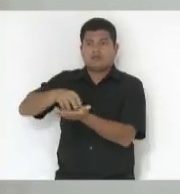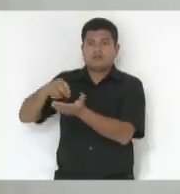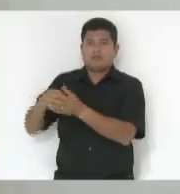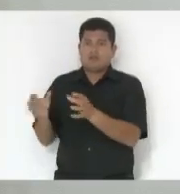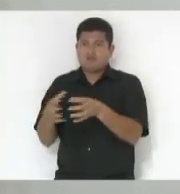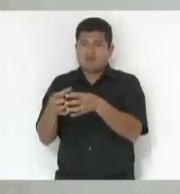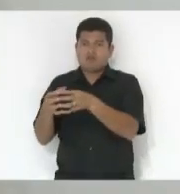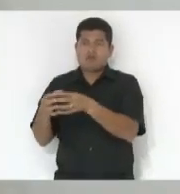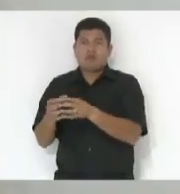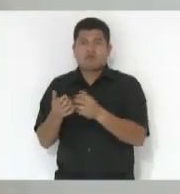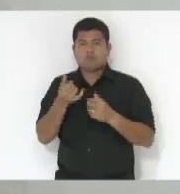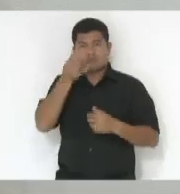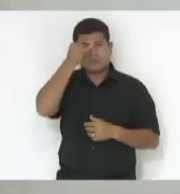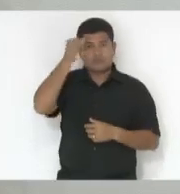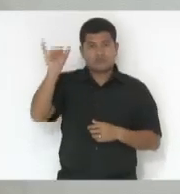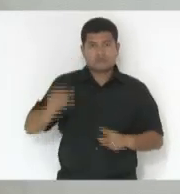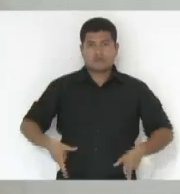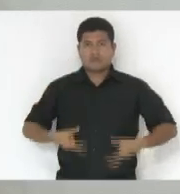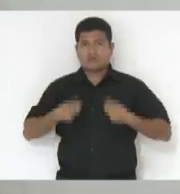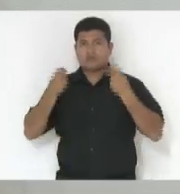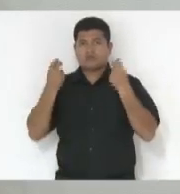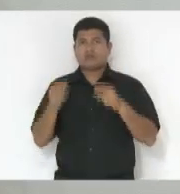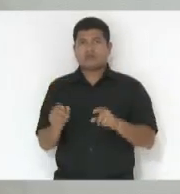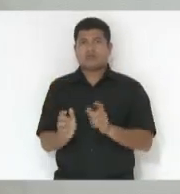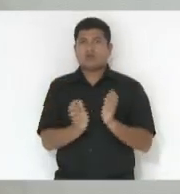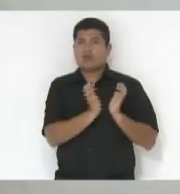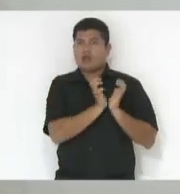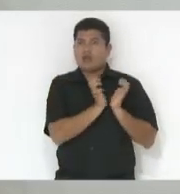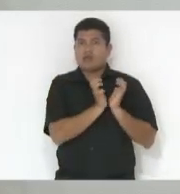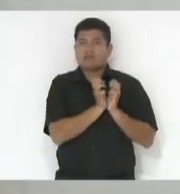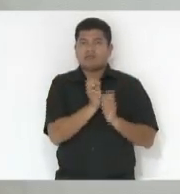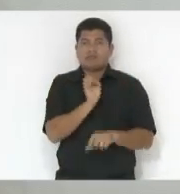ao câncer e das APAES do nosso Estado.